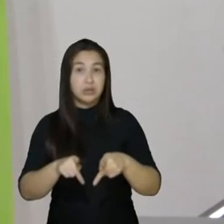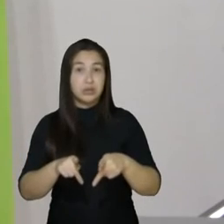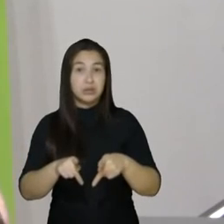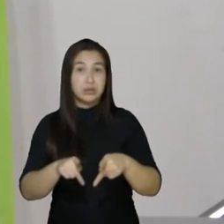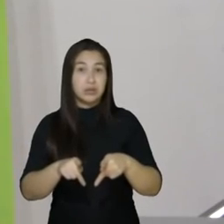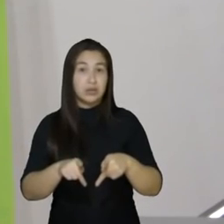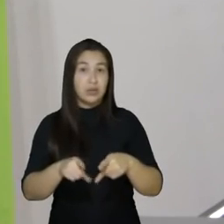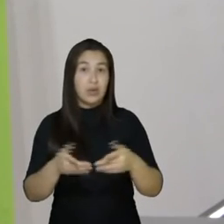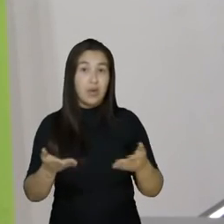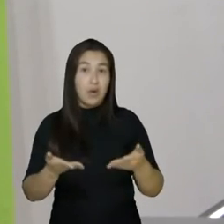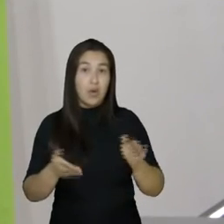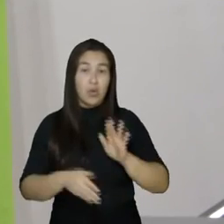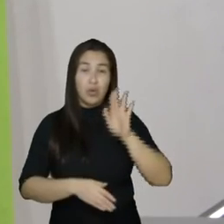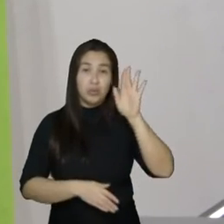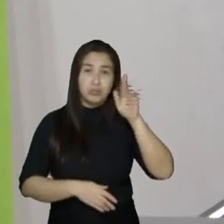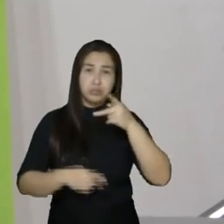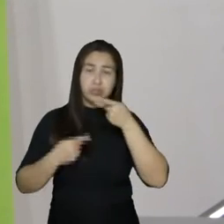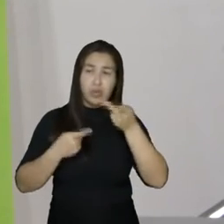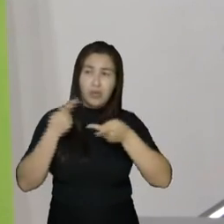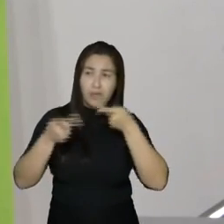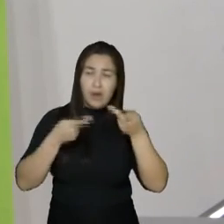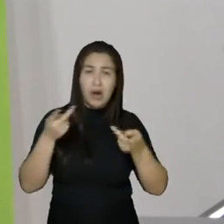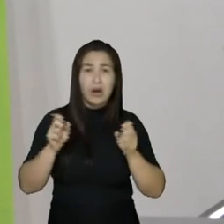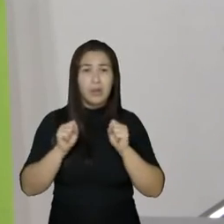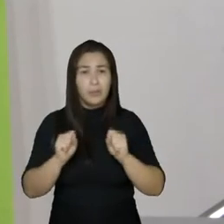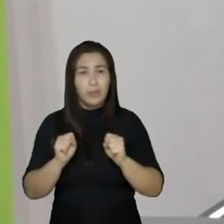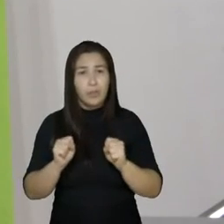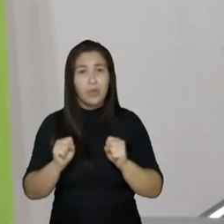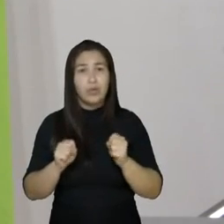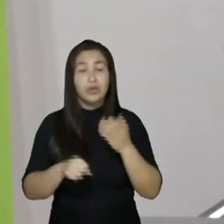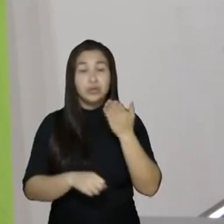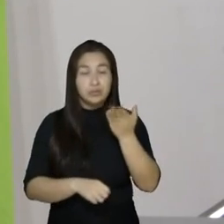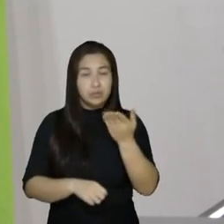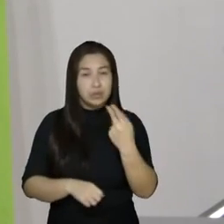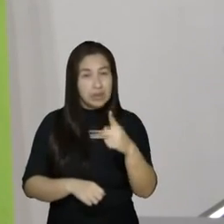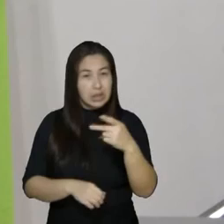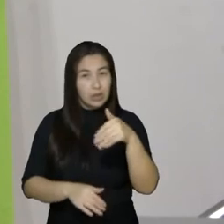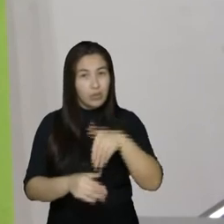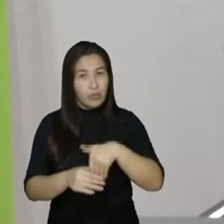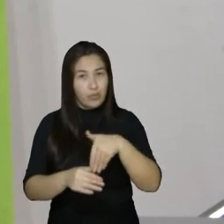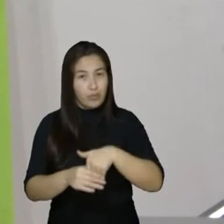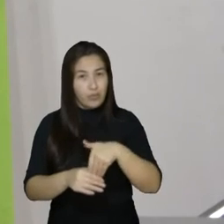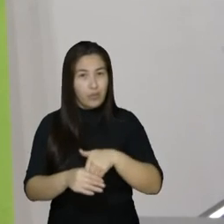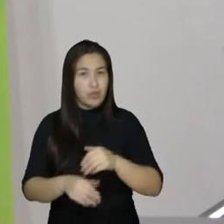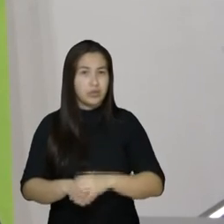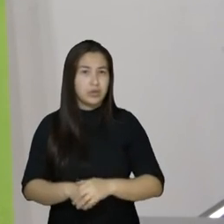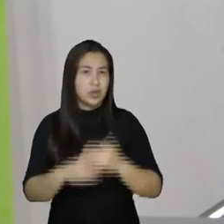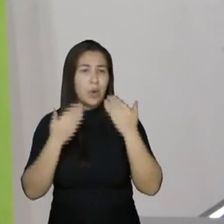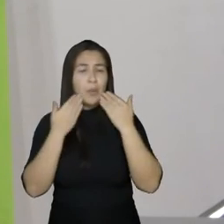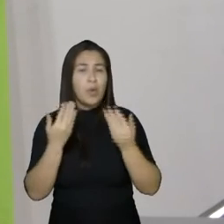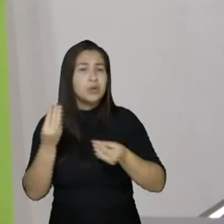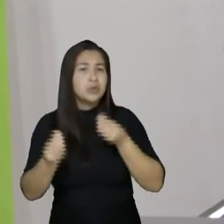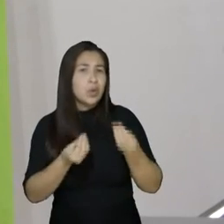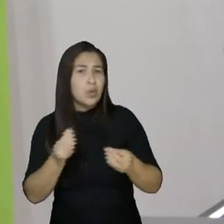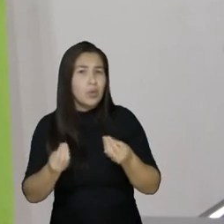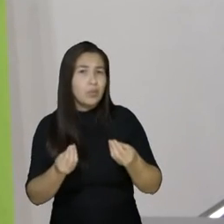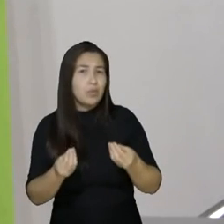manifestar. É nesse momento do seu voto. É ali que ele mostra se ele